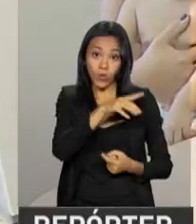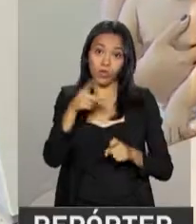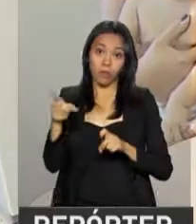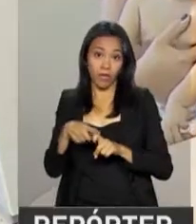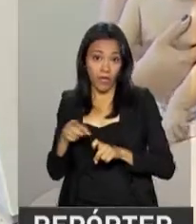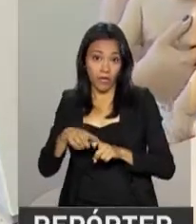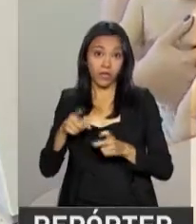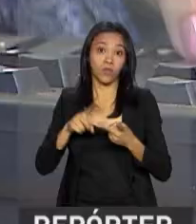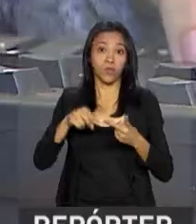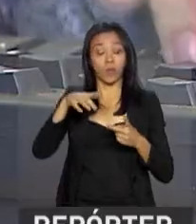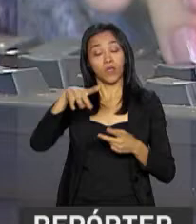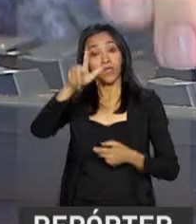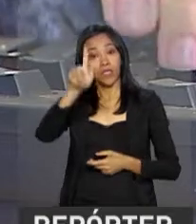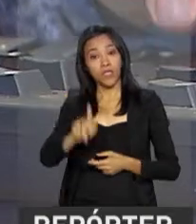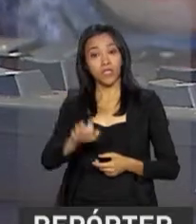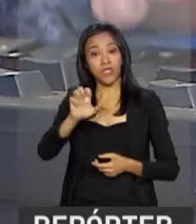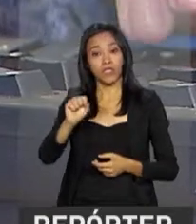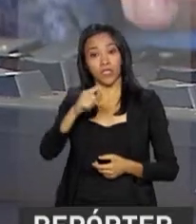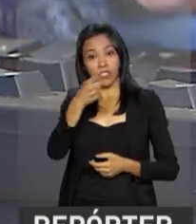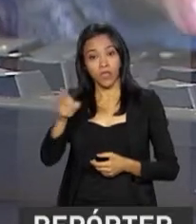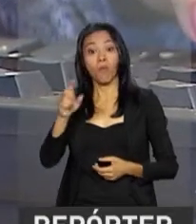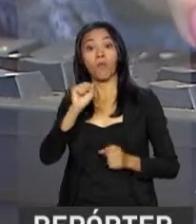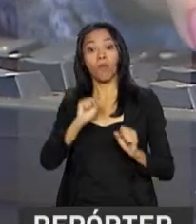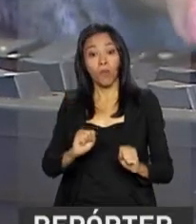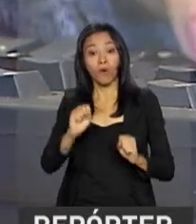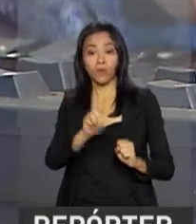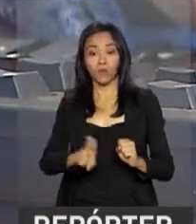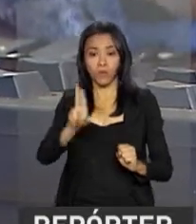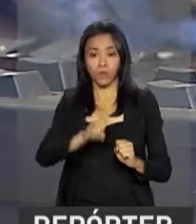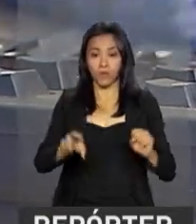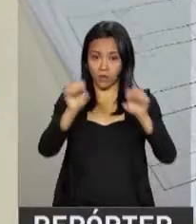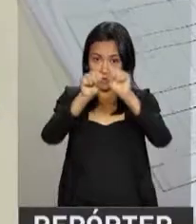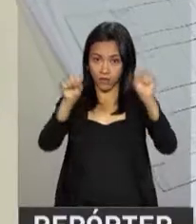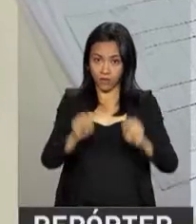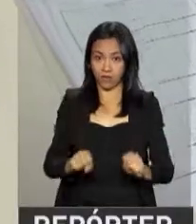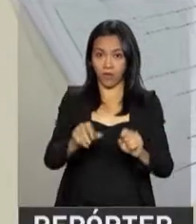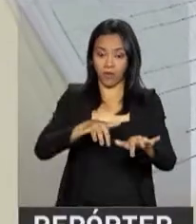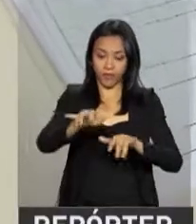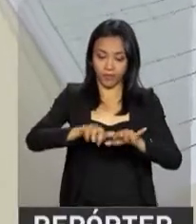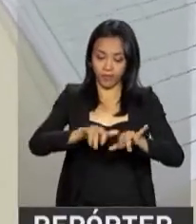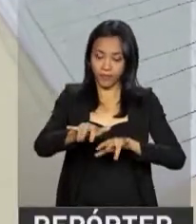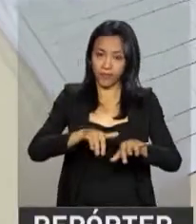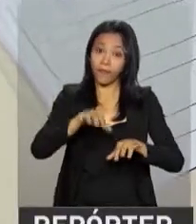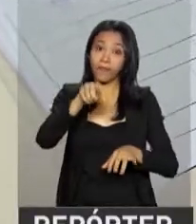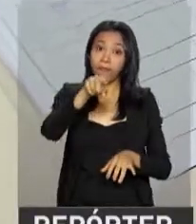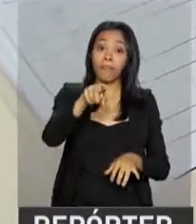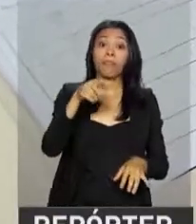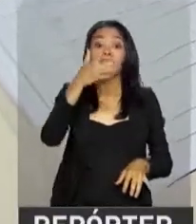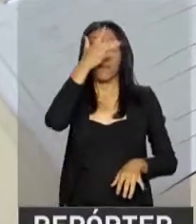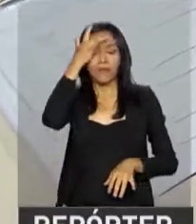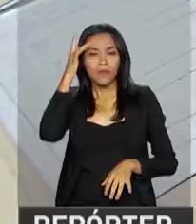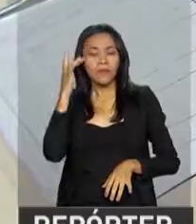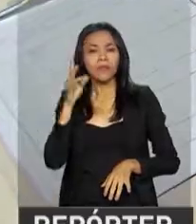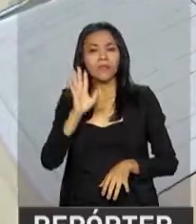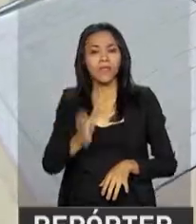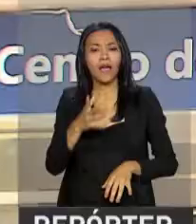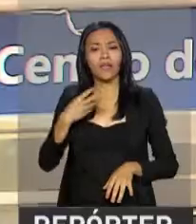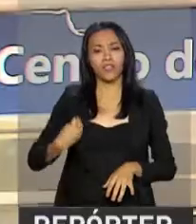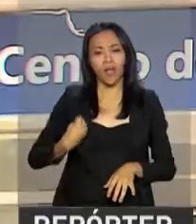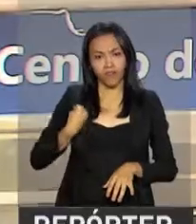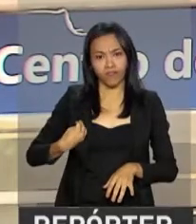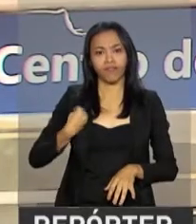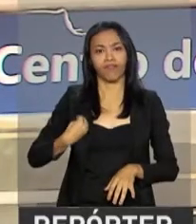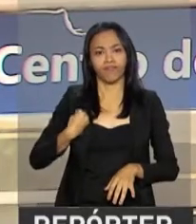com ferramentas online que vão trazer mais eficiência ao serviço o prontuário eletrônico do cidadão já está disponível